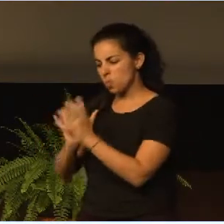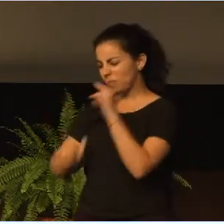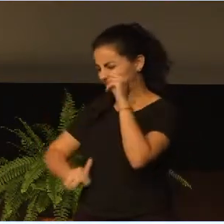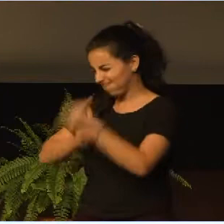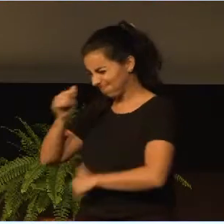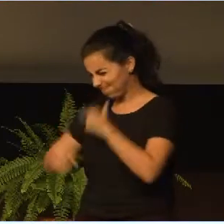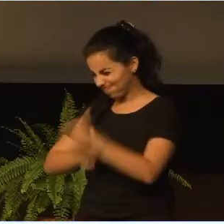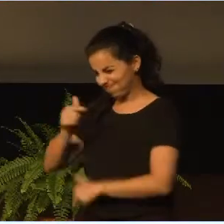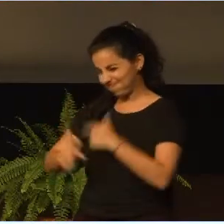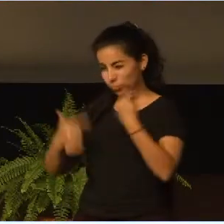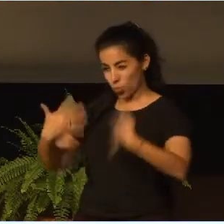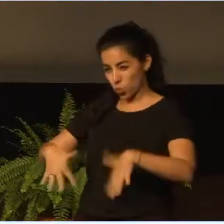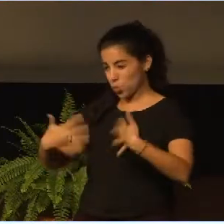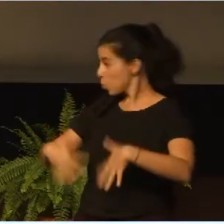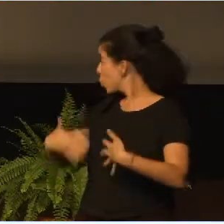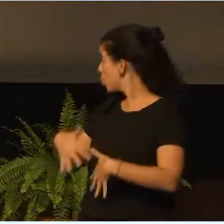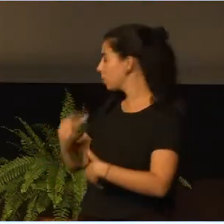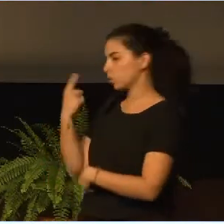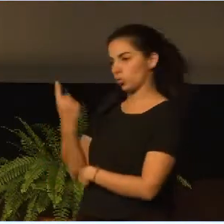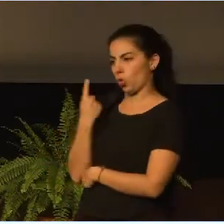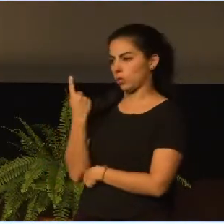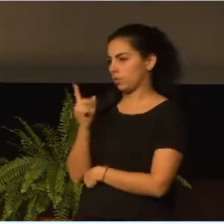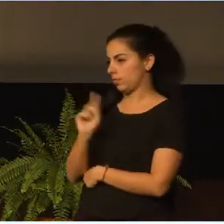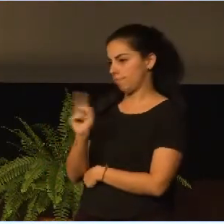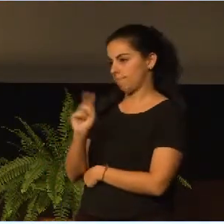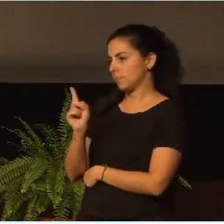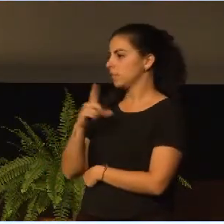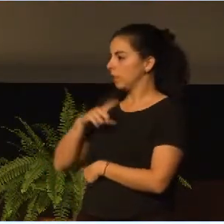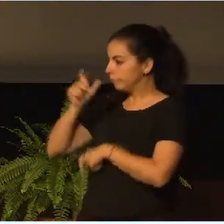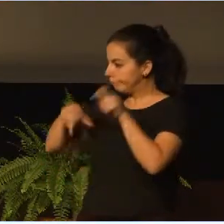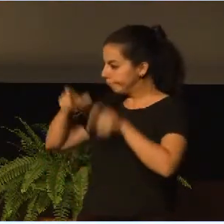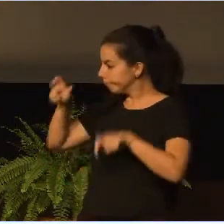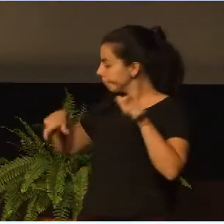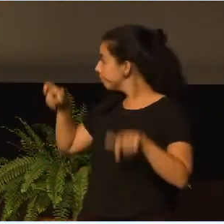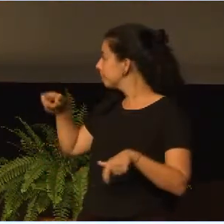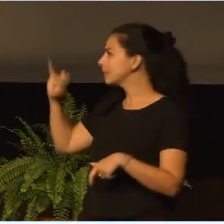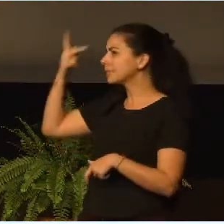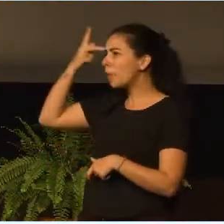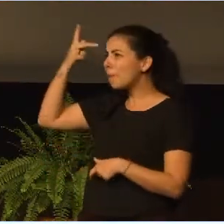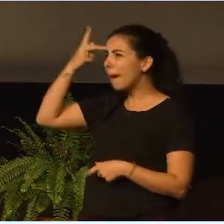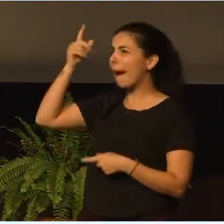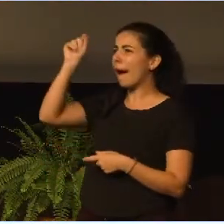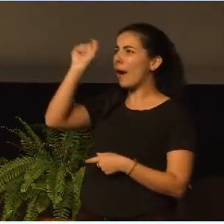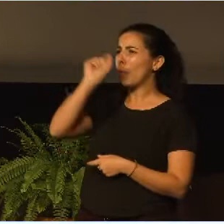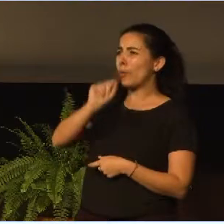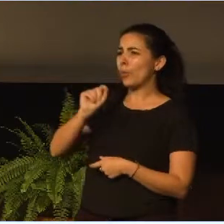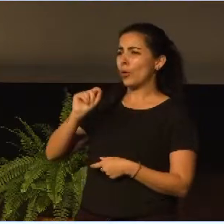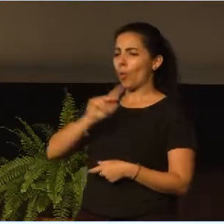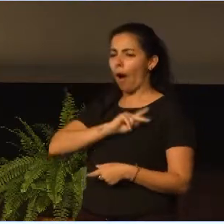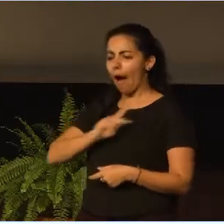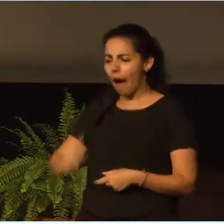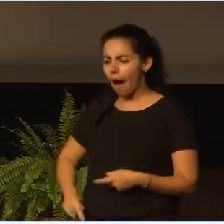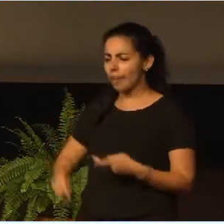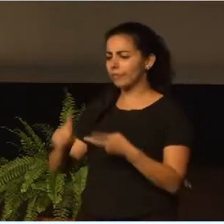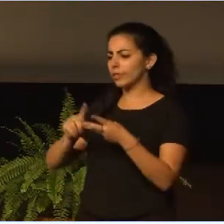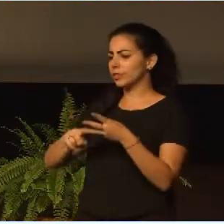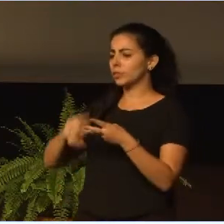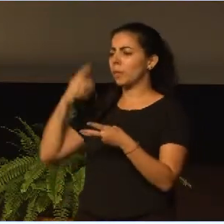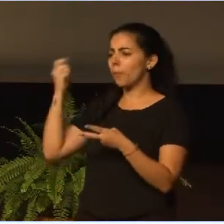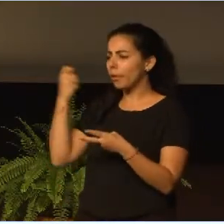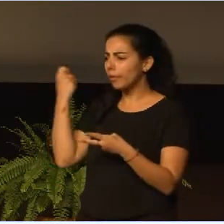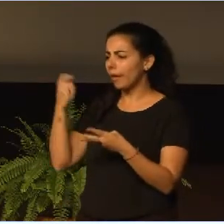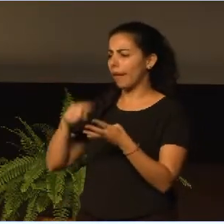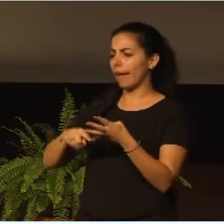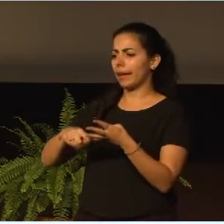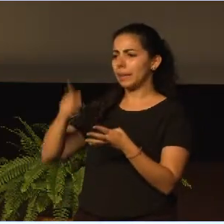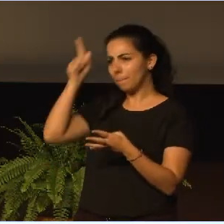dele. Tá? Não é sozinho. A gente tem gente aqui em São Paulo, em Harvard, em Porto Alegre, Milão.